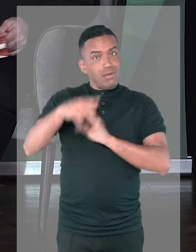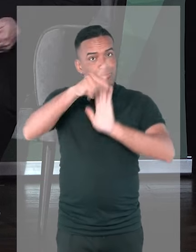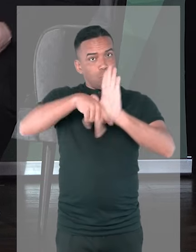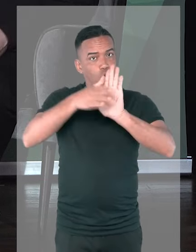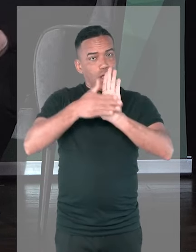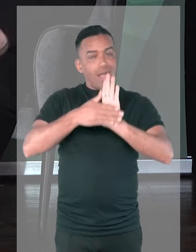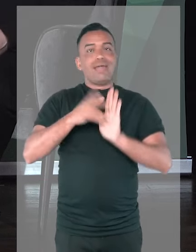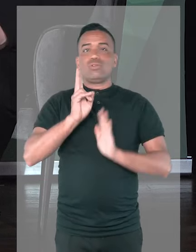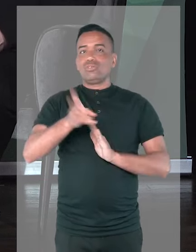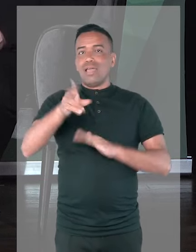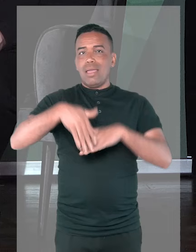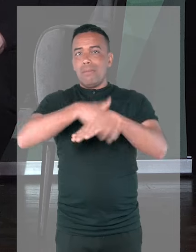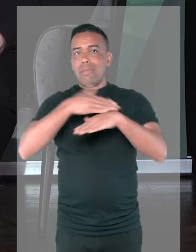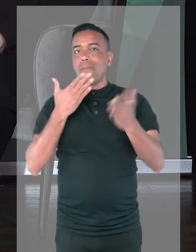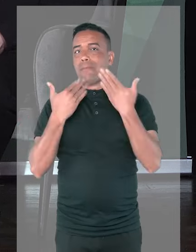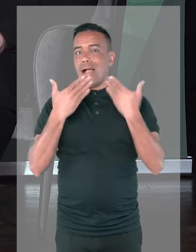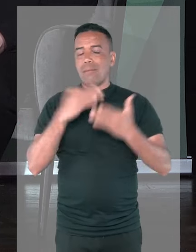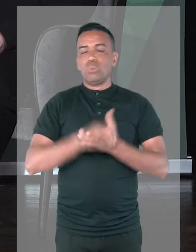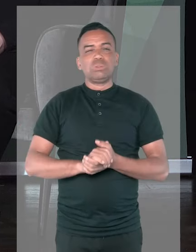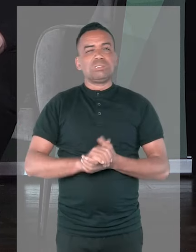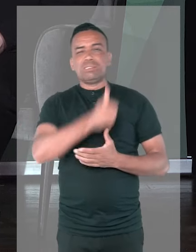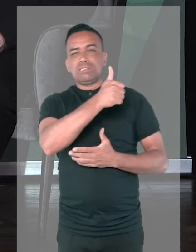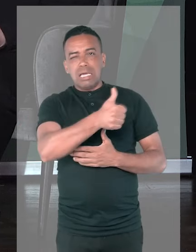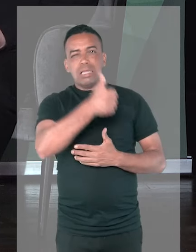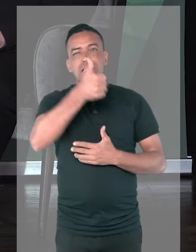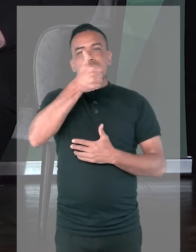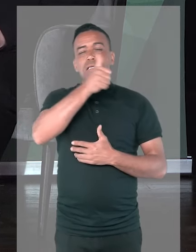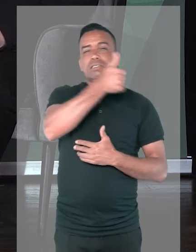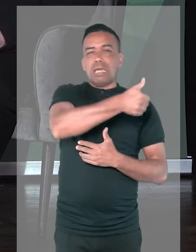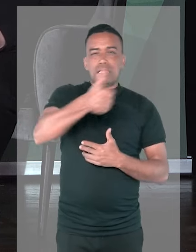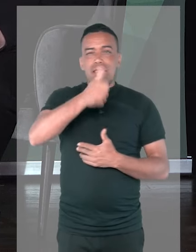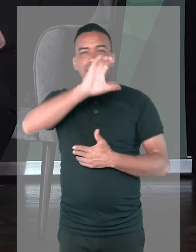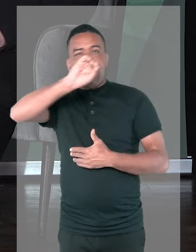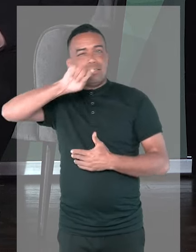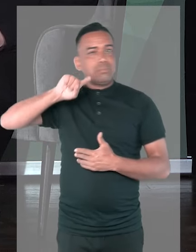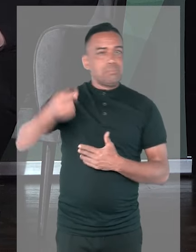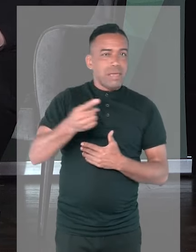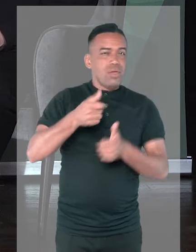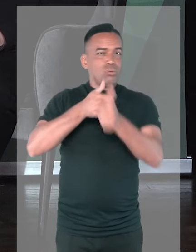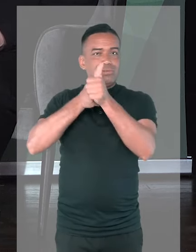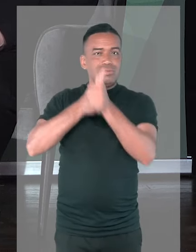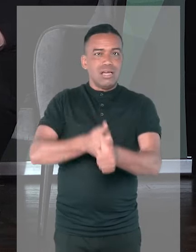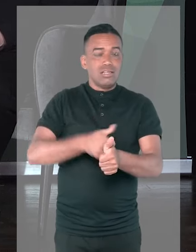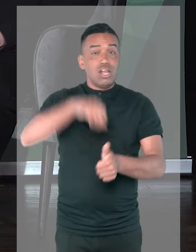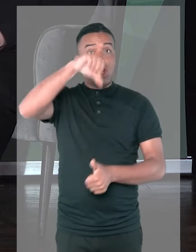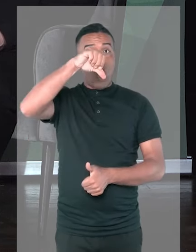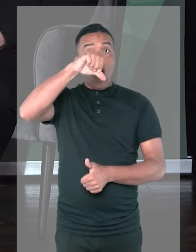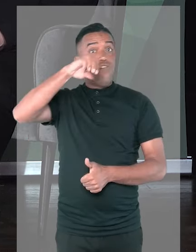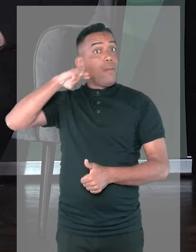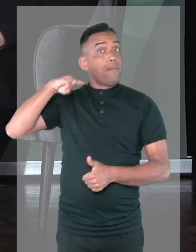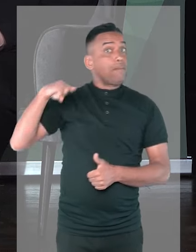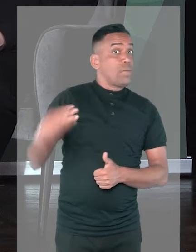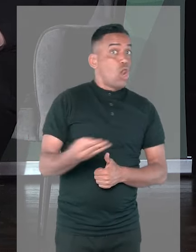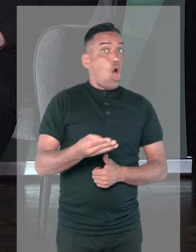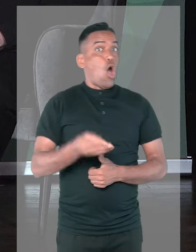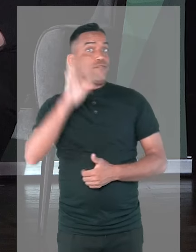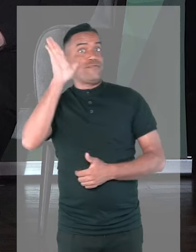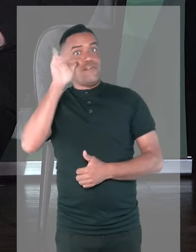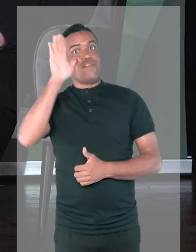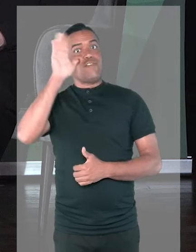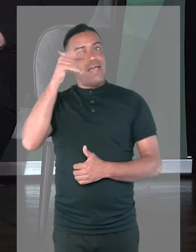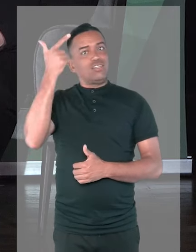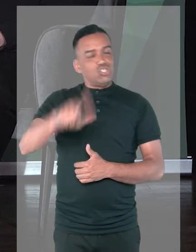ali cerca de 110 mil seguidores já há muito tempo, tem quase 9 milhões de visualizações,